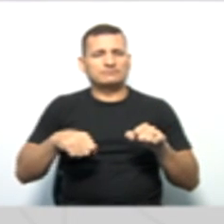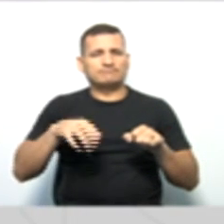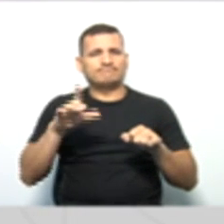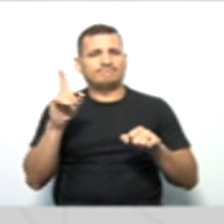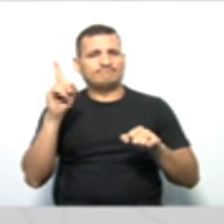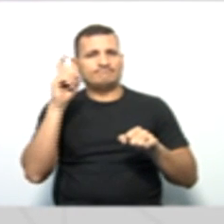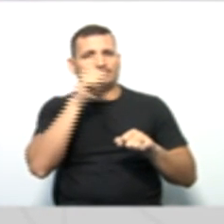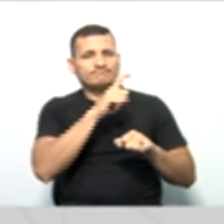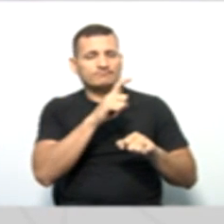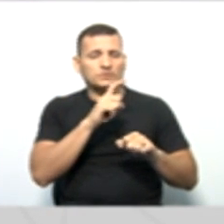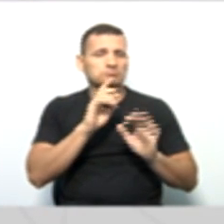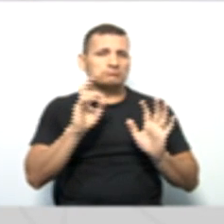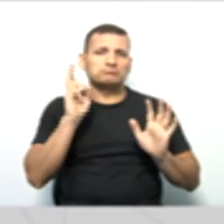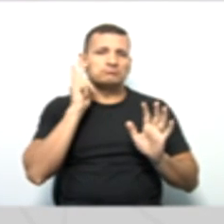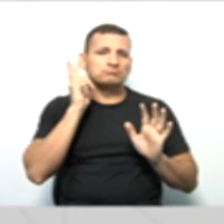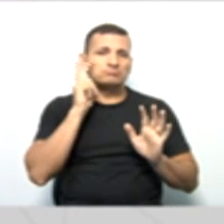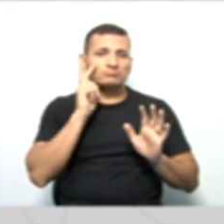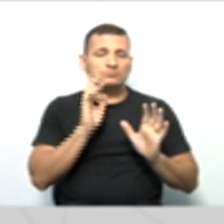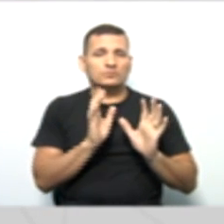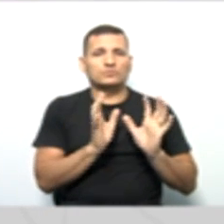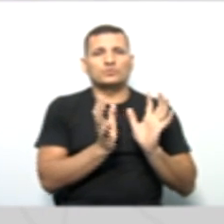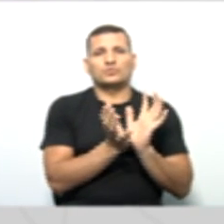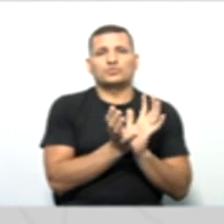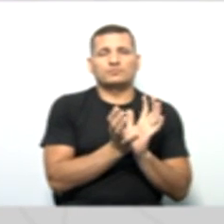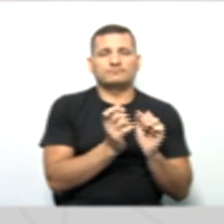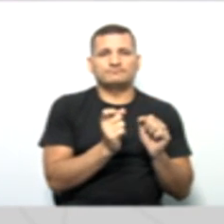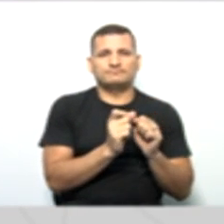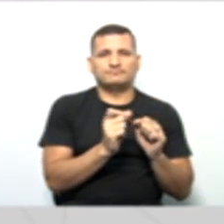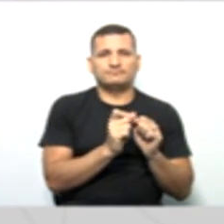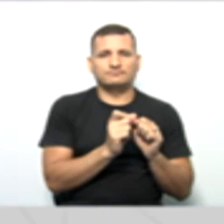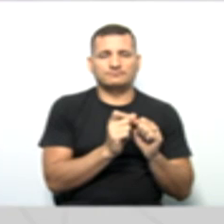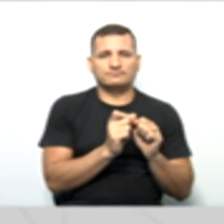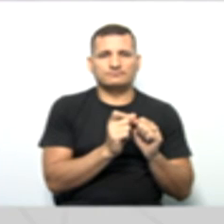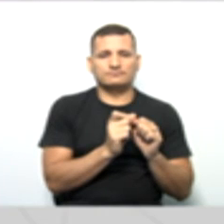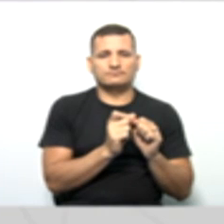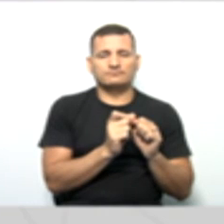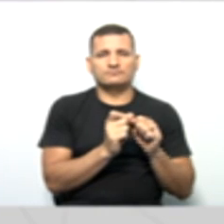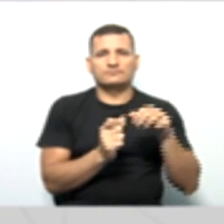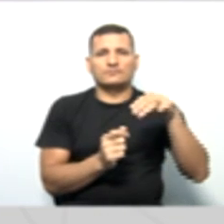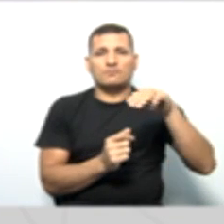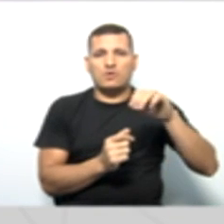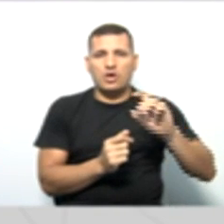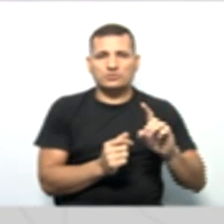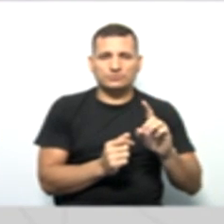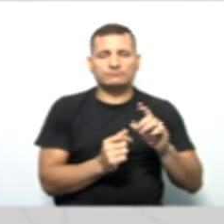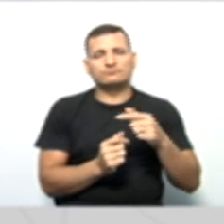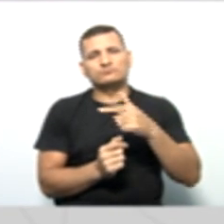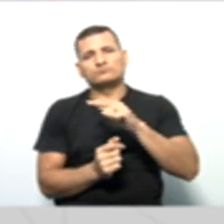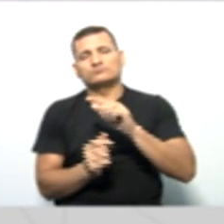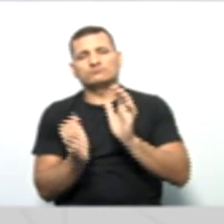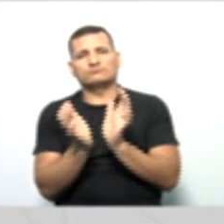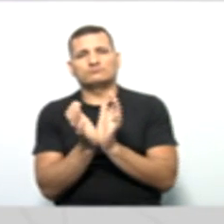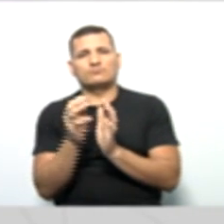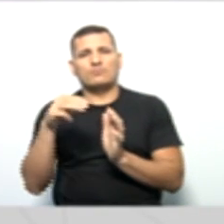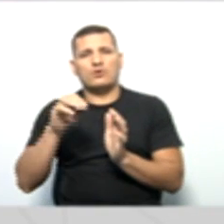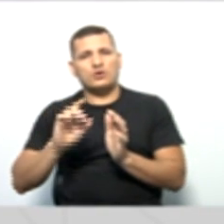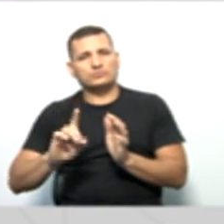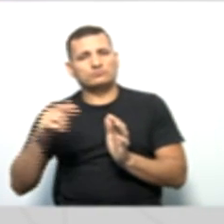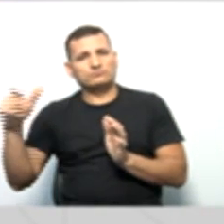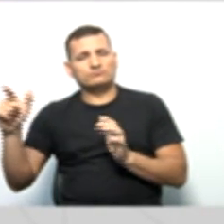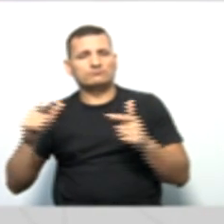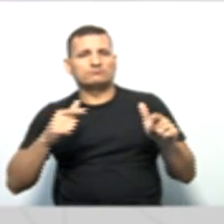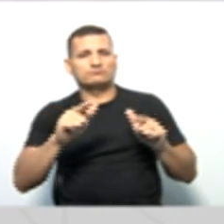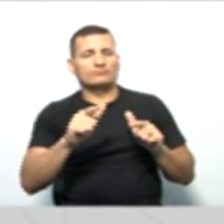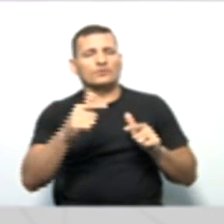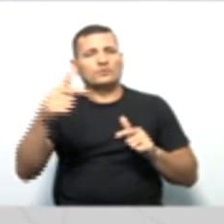comum que uma equipe faça um módulo dele, outra equipe faça outro, e a outra vai fazer lá